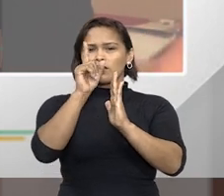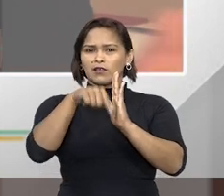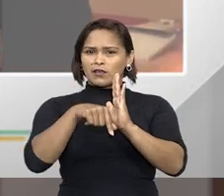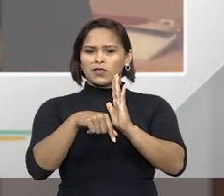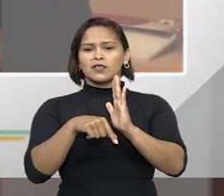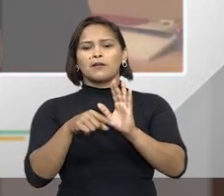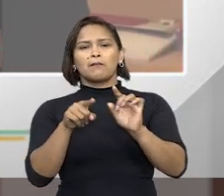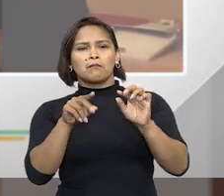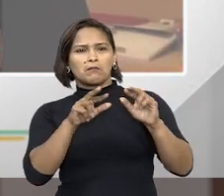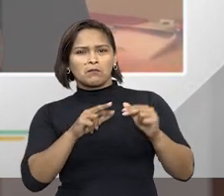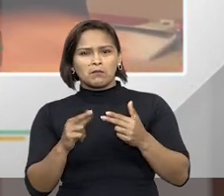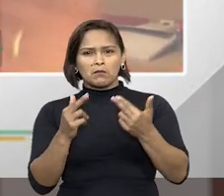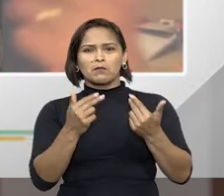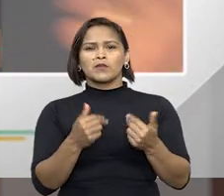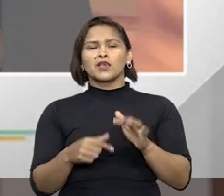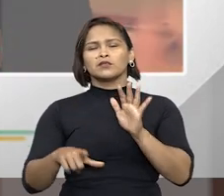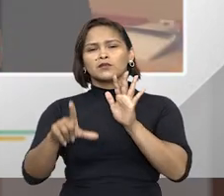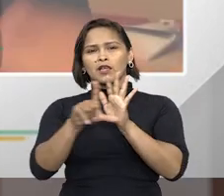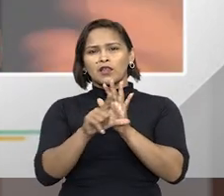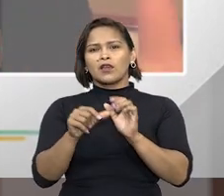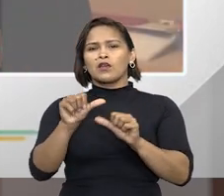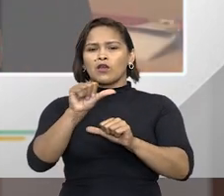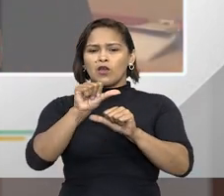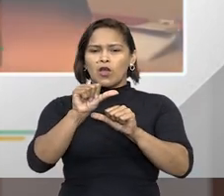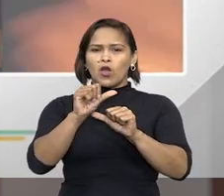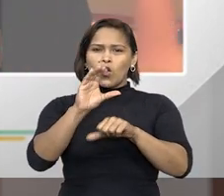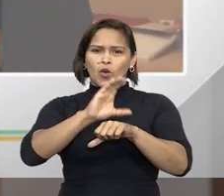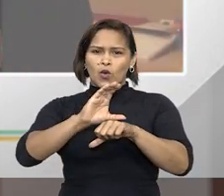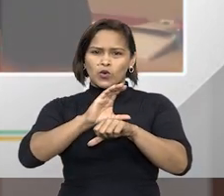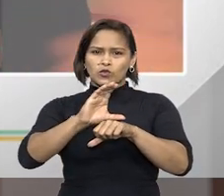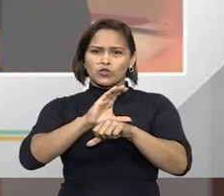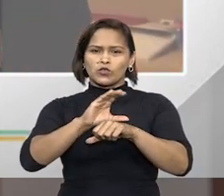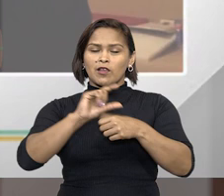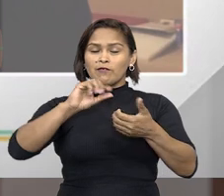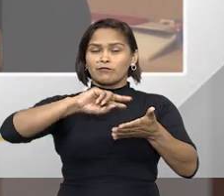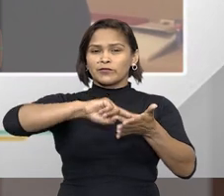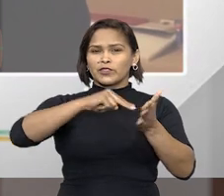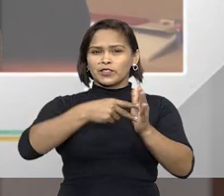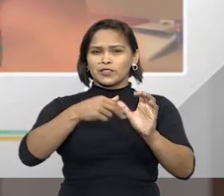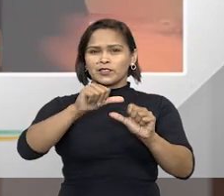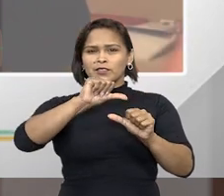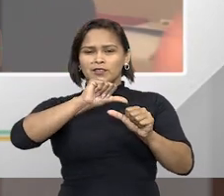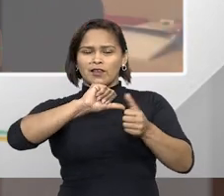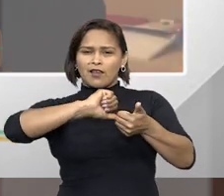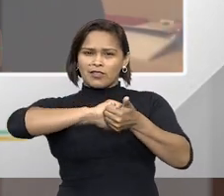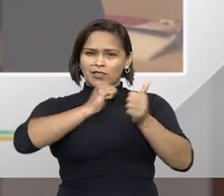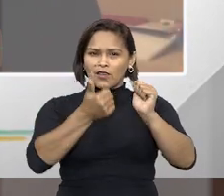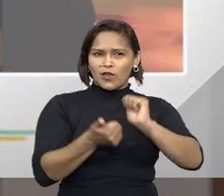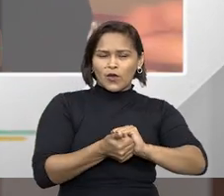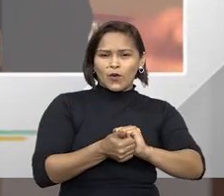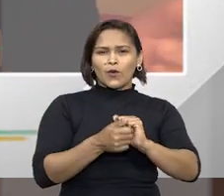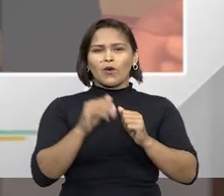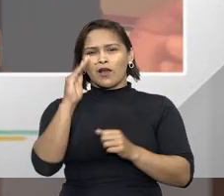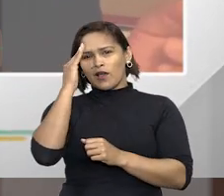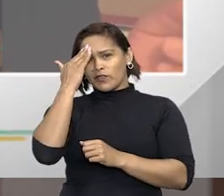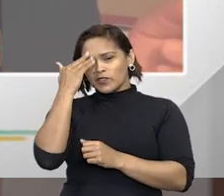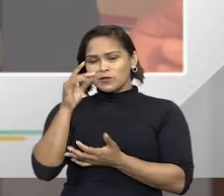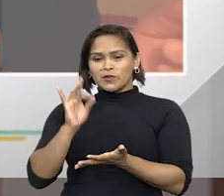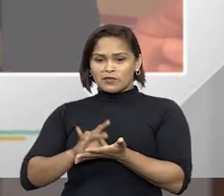letra constitucional, claro, foi se adequando à interpretação de acordo com a realidade. E essa que é a